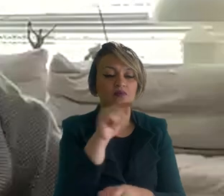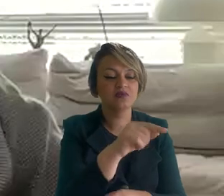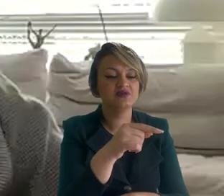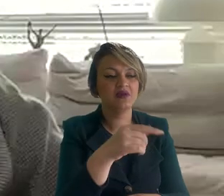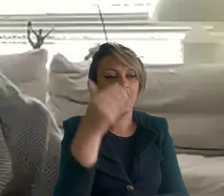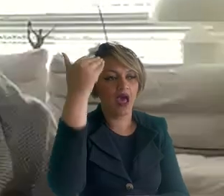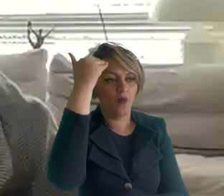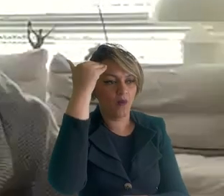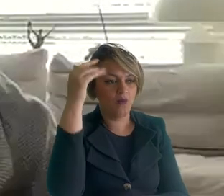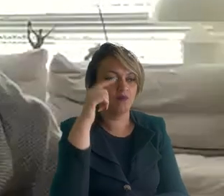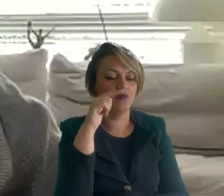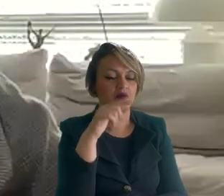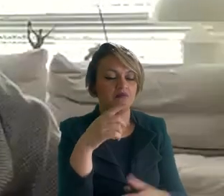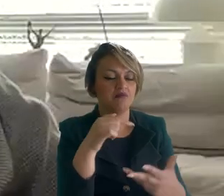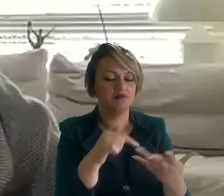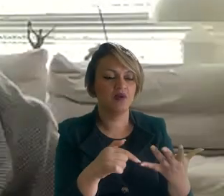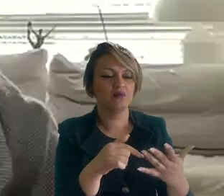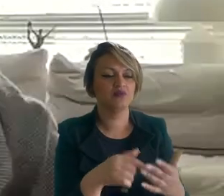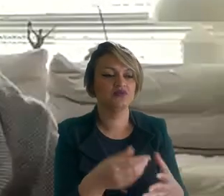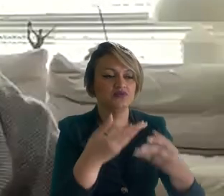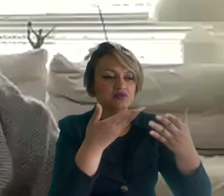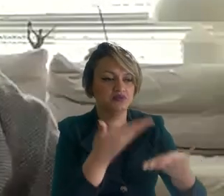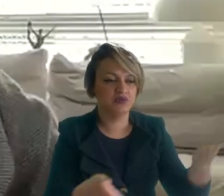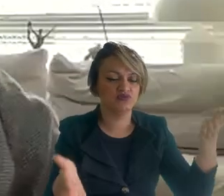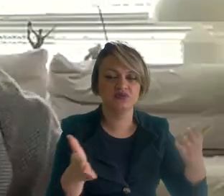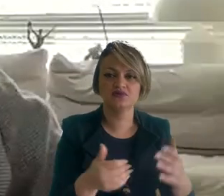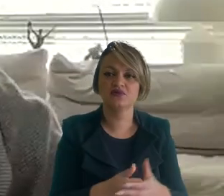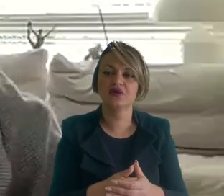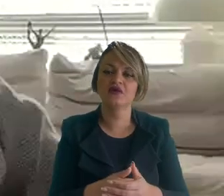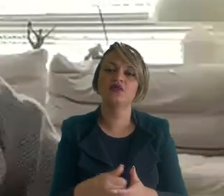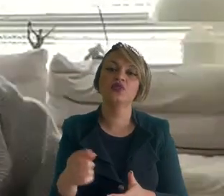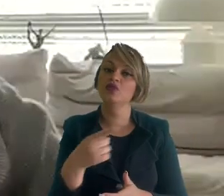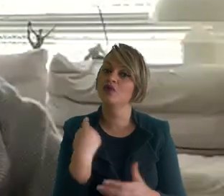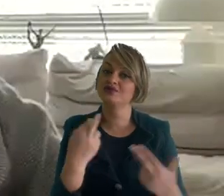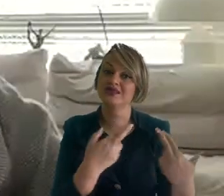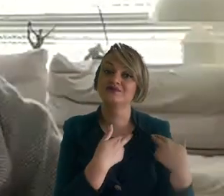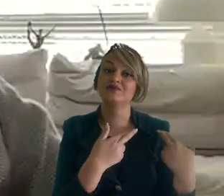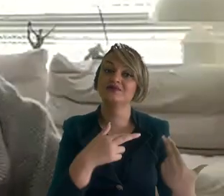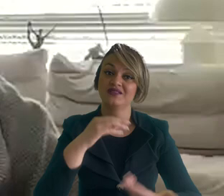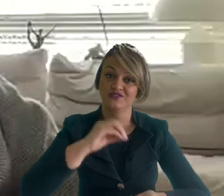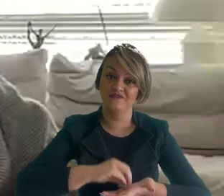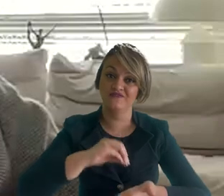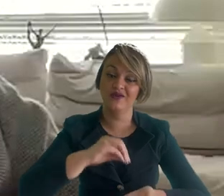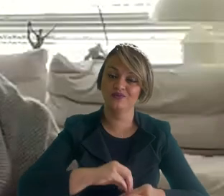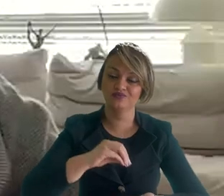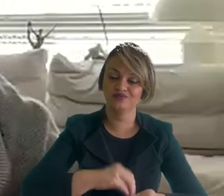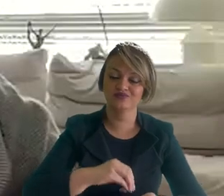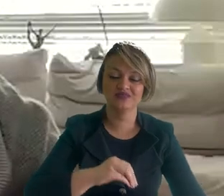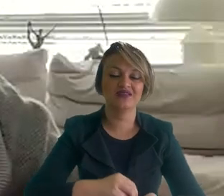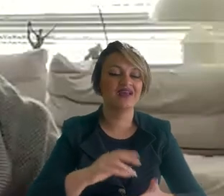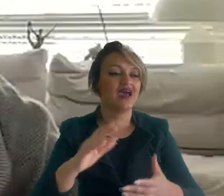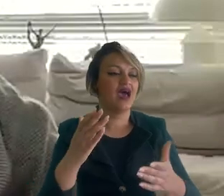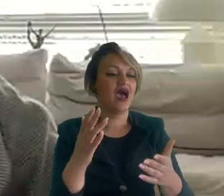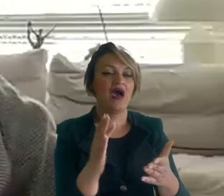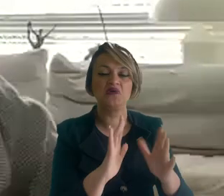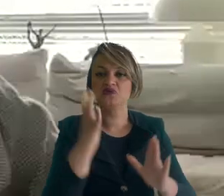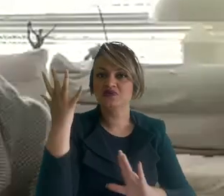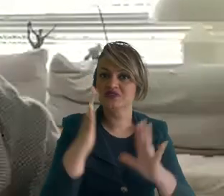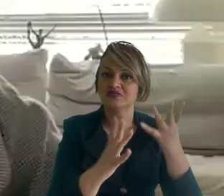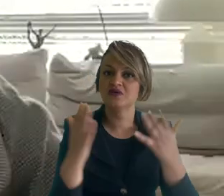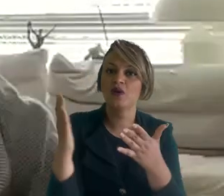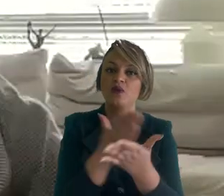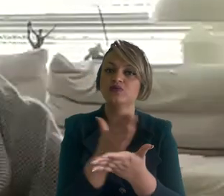civil dos danos pela nossa irresponsabilidade pelos casos que